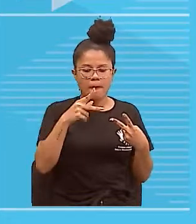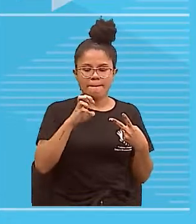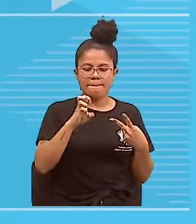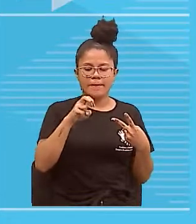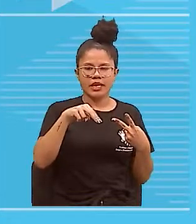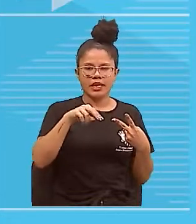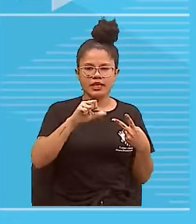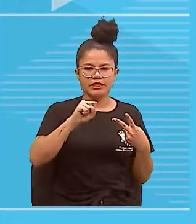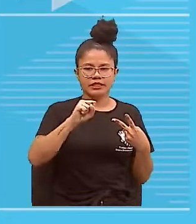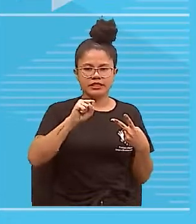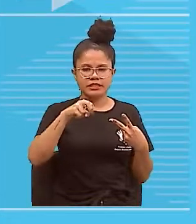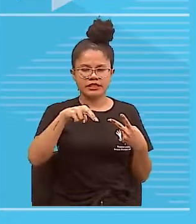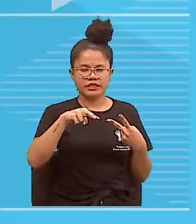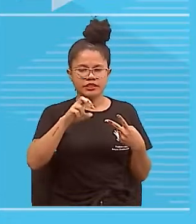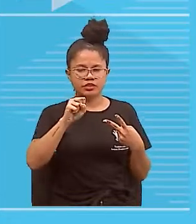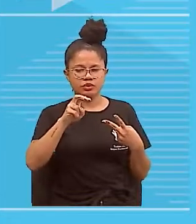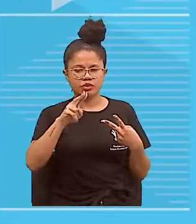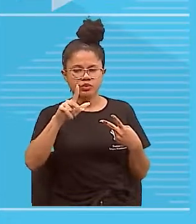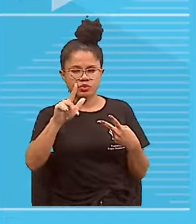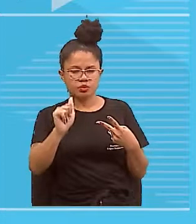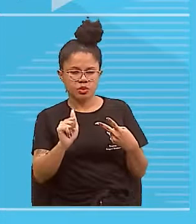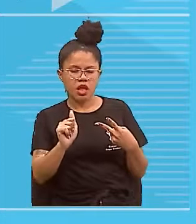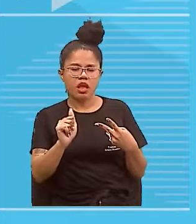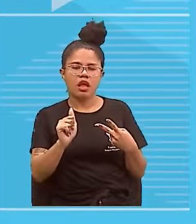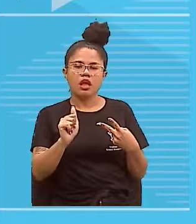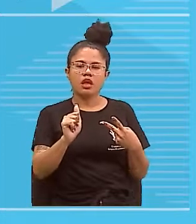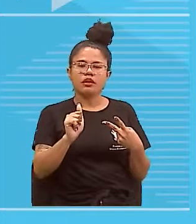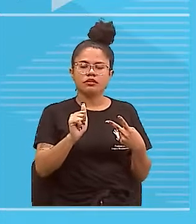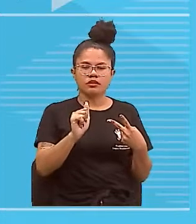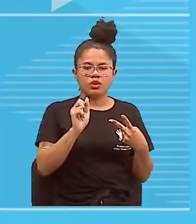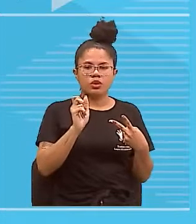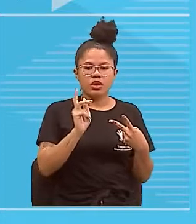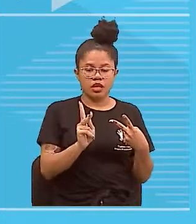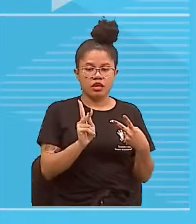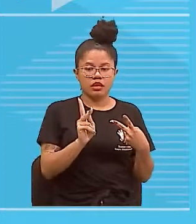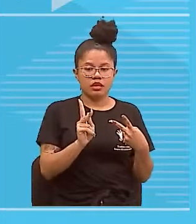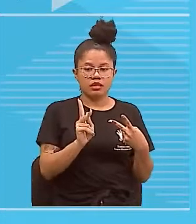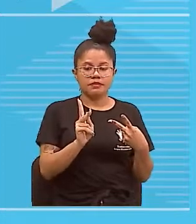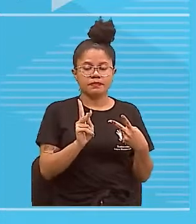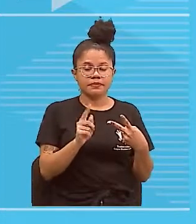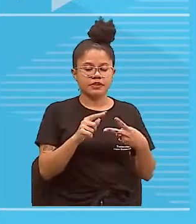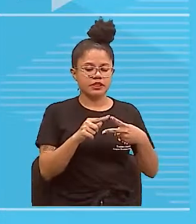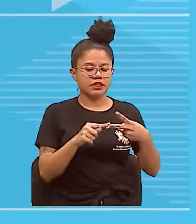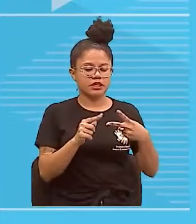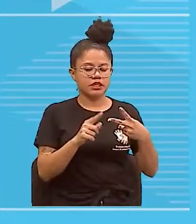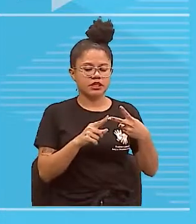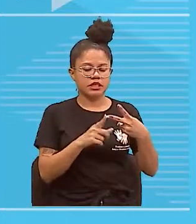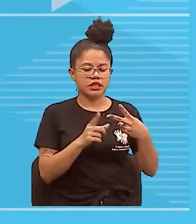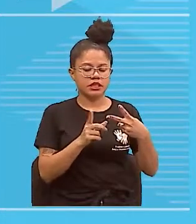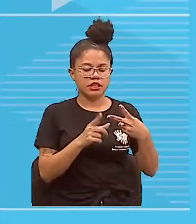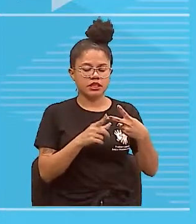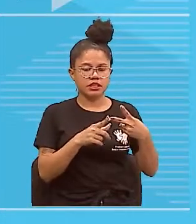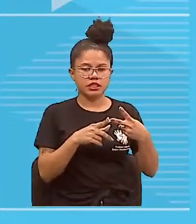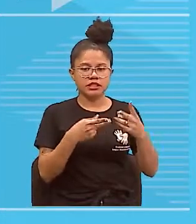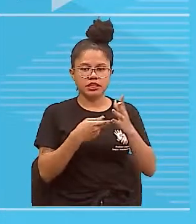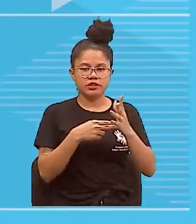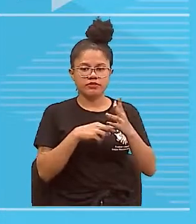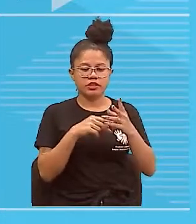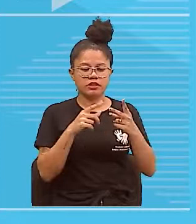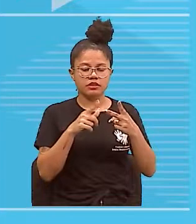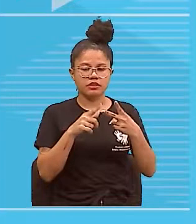península a península ibérica Portugal Espanha então espanhol peninsula significa dizer que é o espanhol da